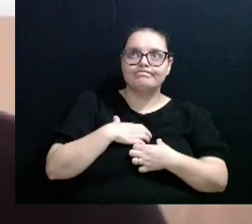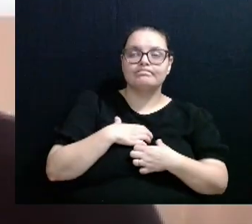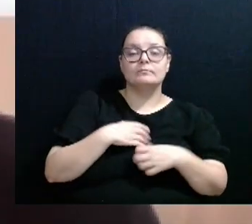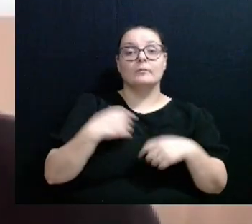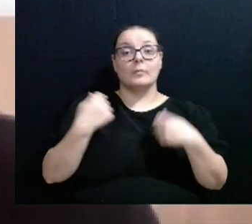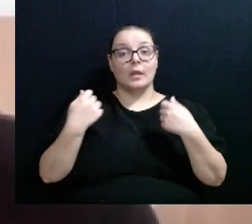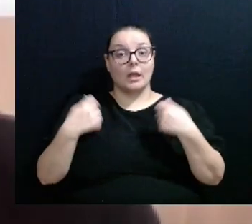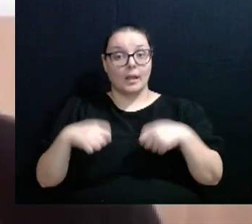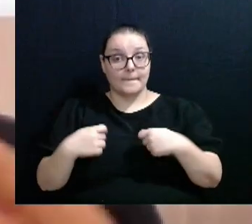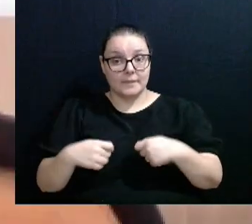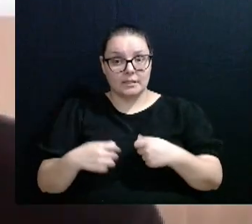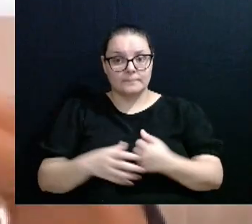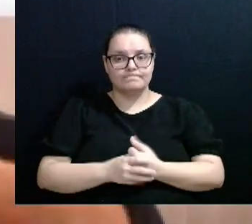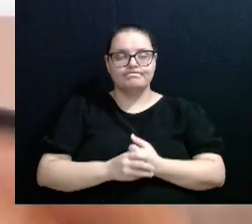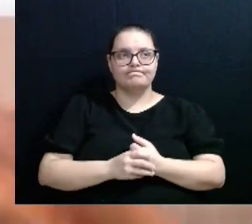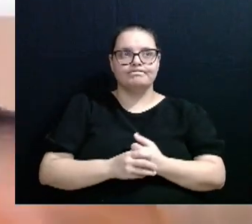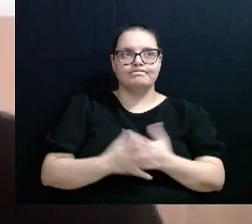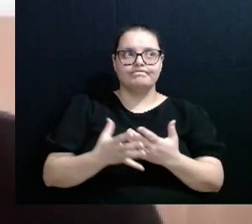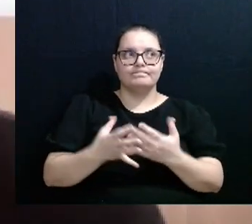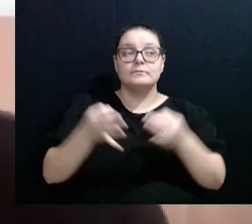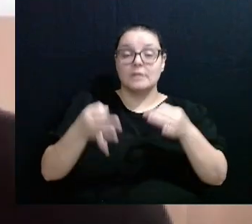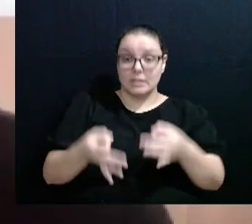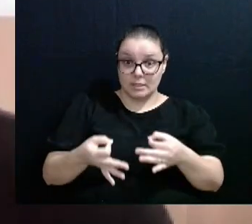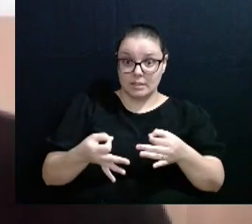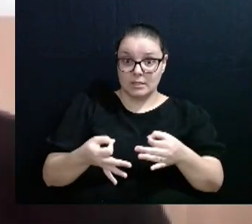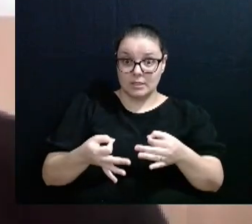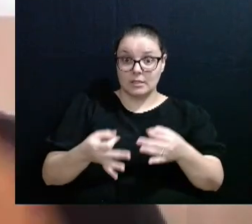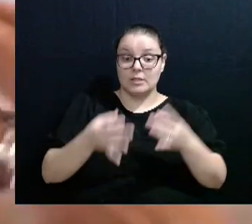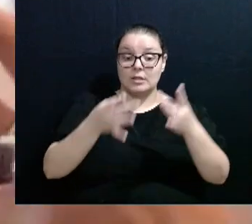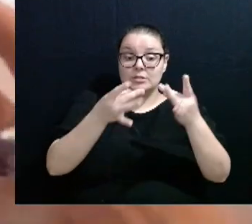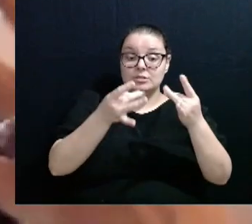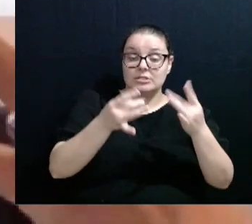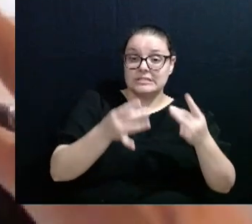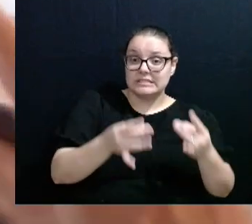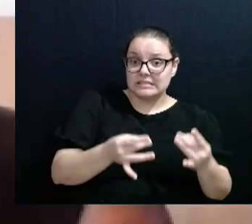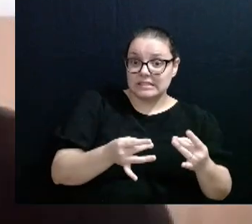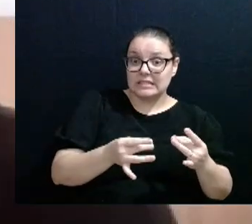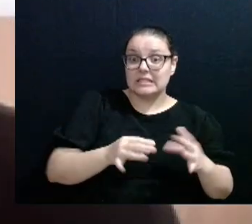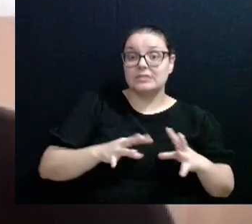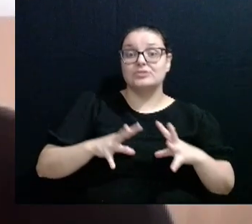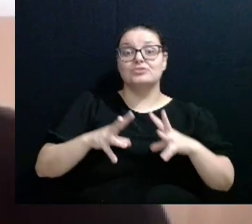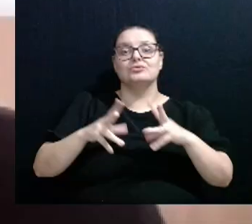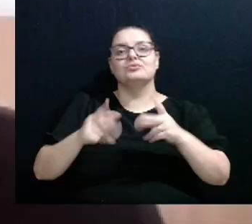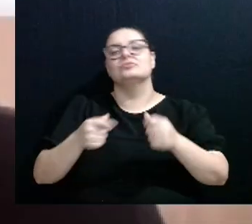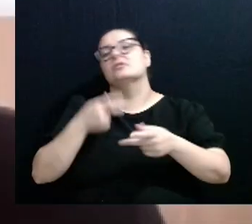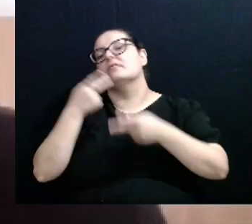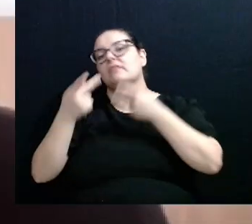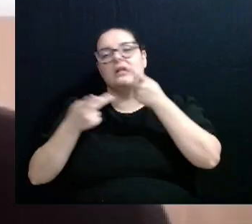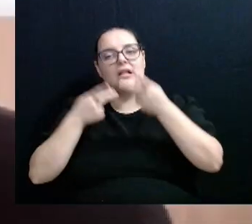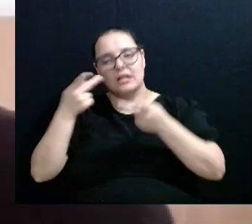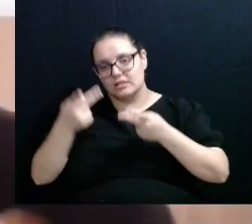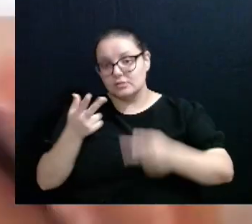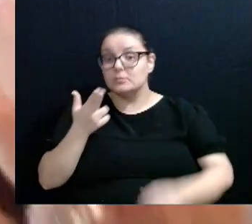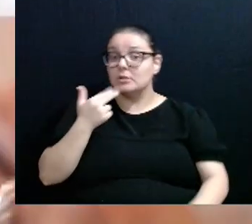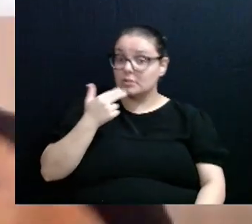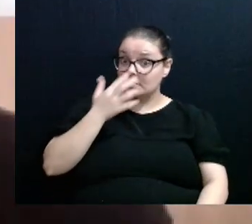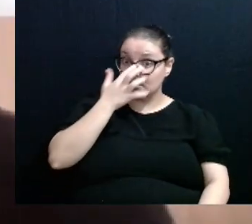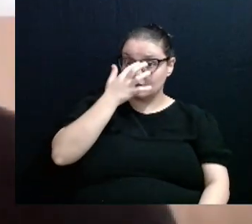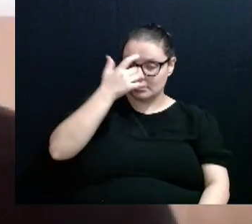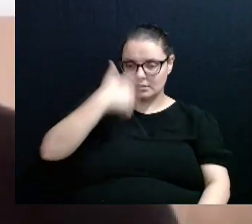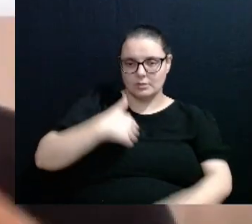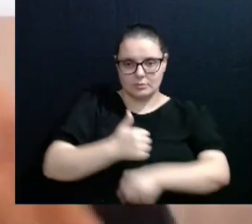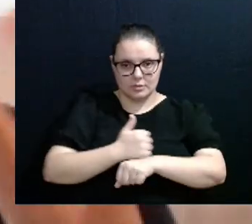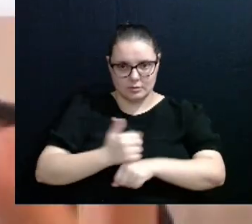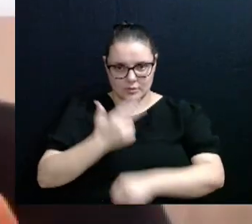de justamente desmistificar tudo o que está sendo falado sobre nutrição. Sou nutricionista,